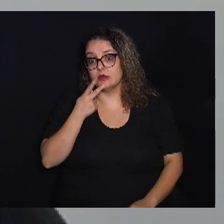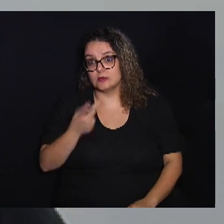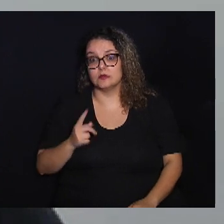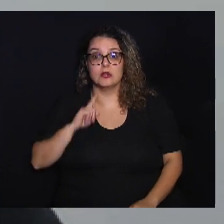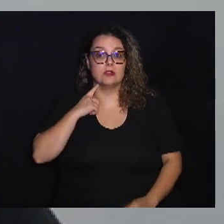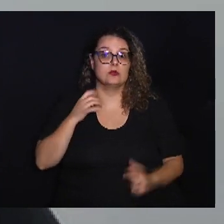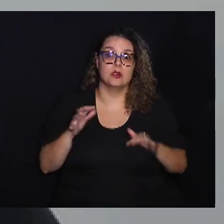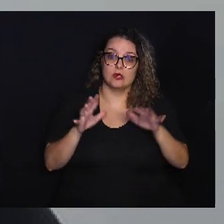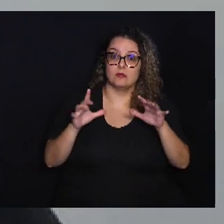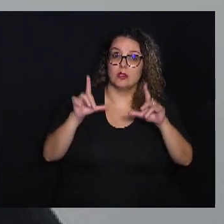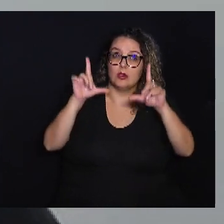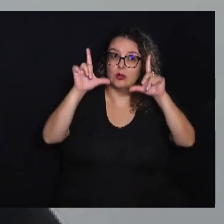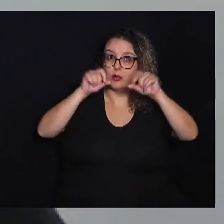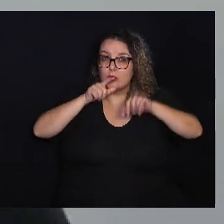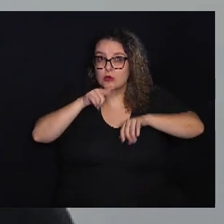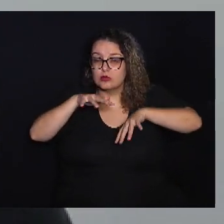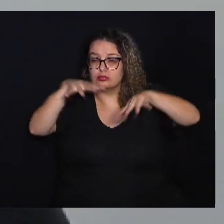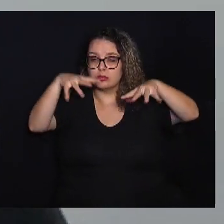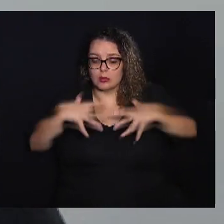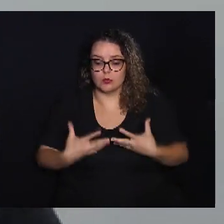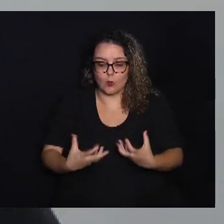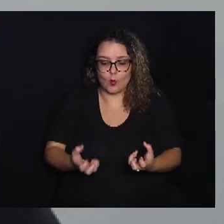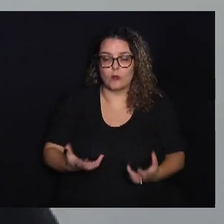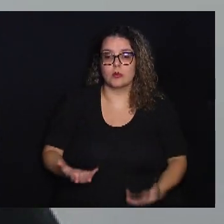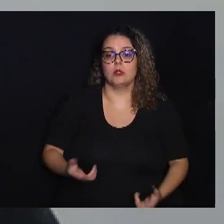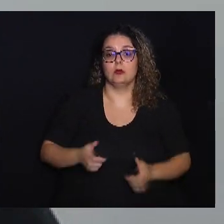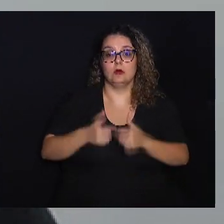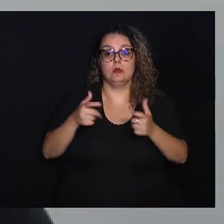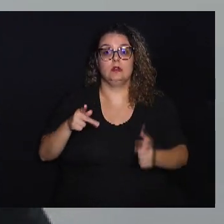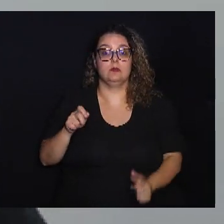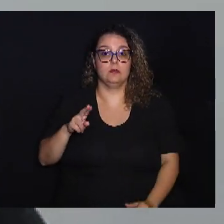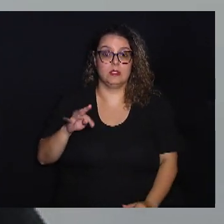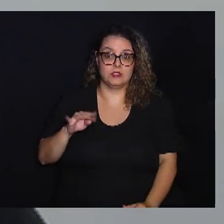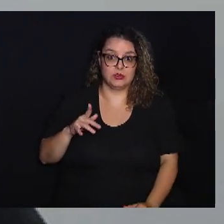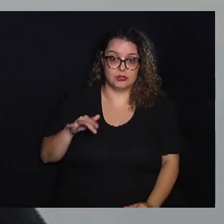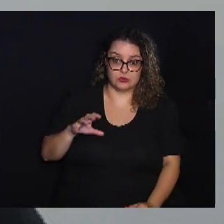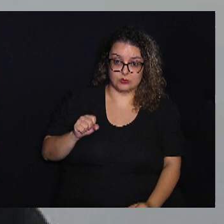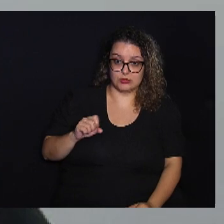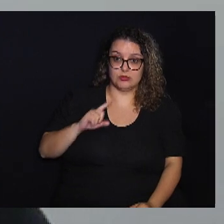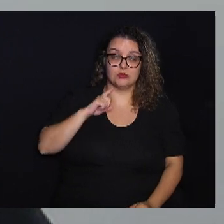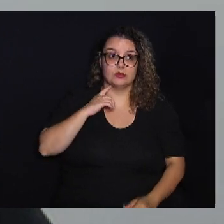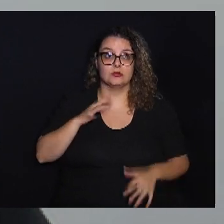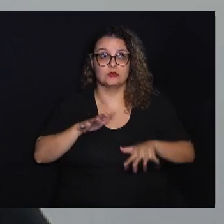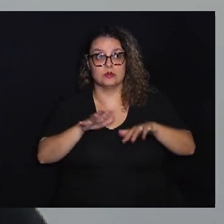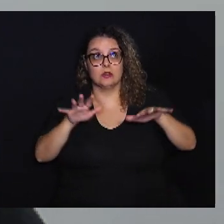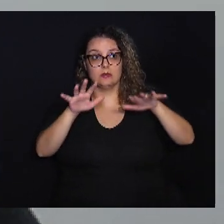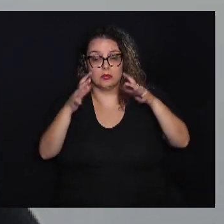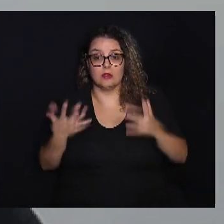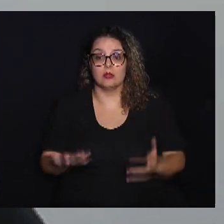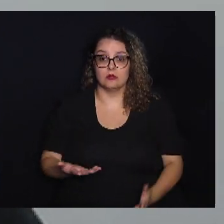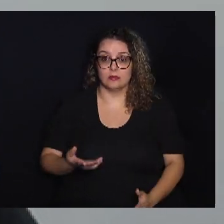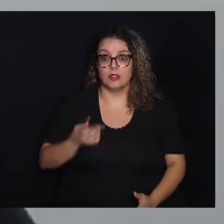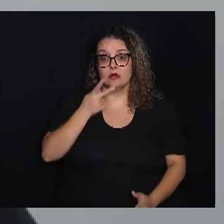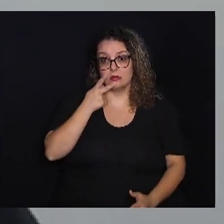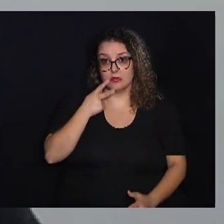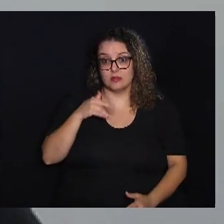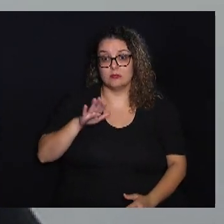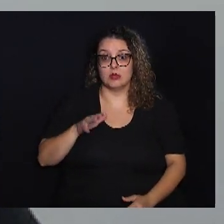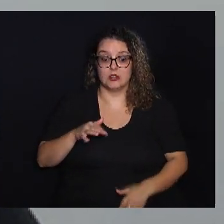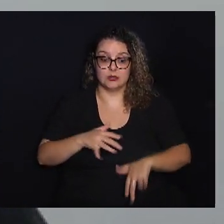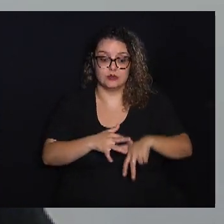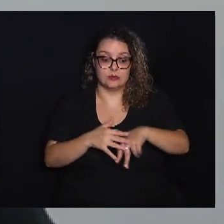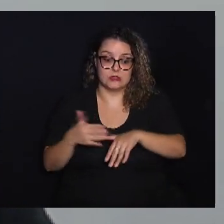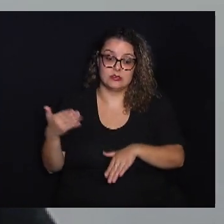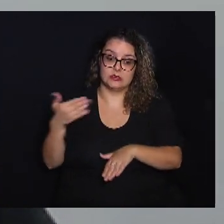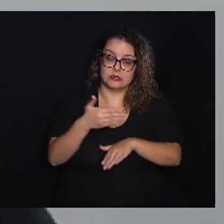gente sabe que, por exemplo, quando a gente inflama o pulmão, alguns pacientes, uma porcentagem até importante, vai desenvolver, por exemplo, infecção, que é a